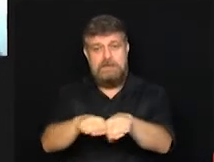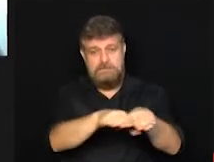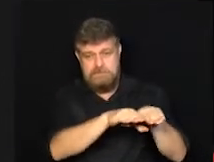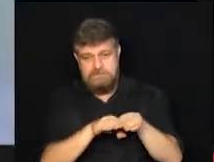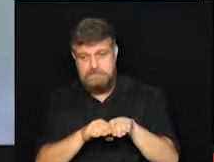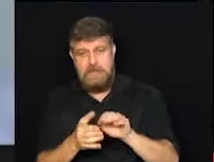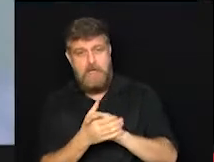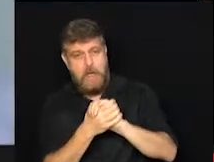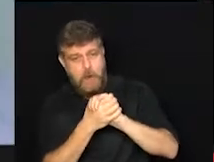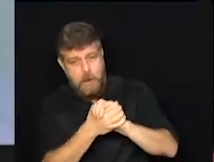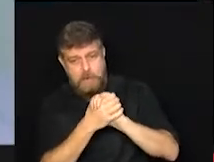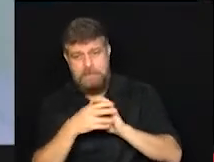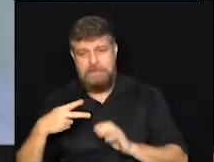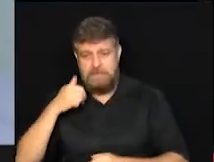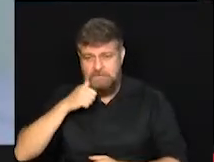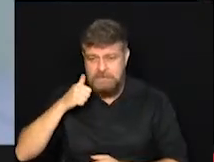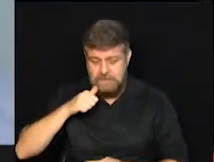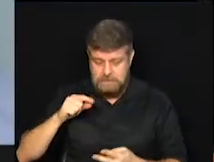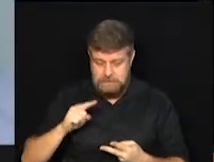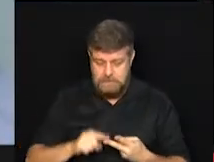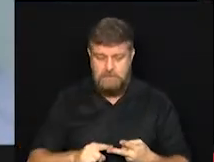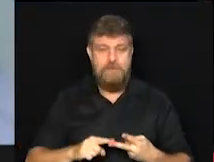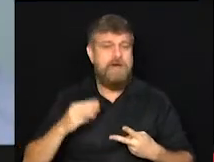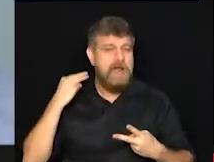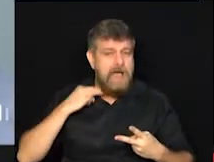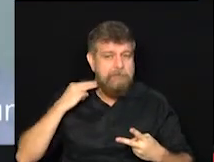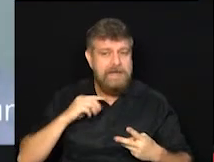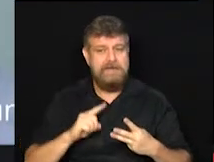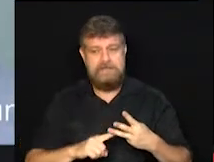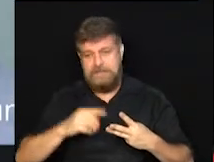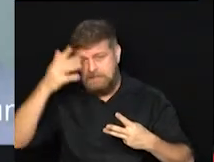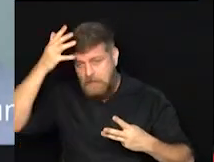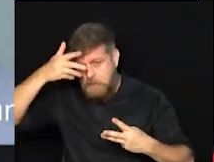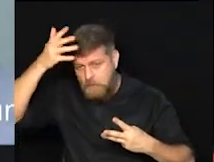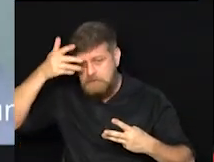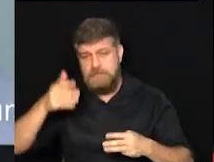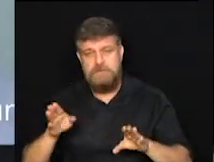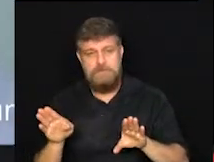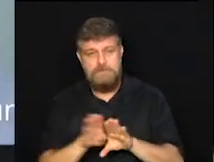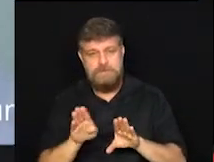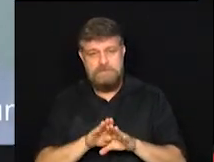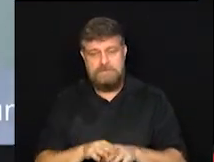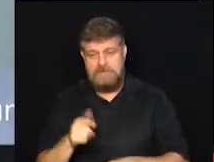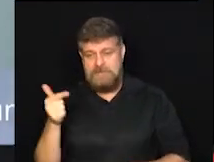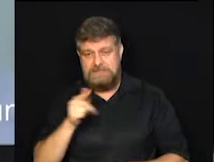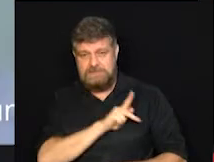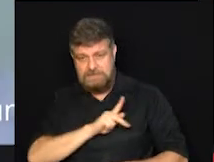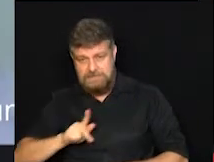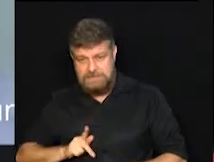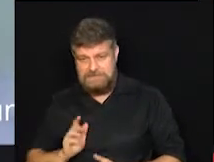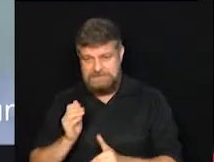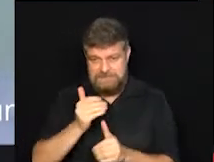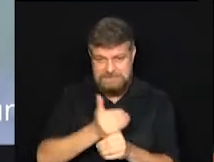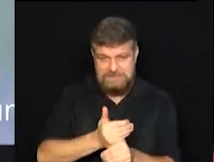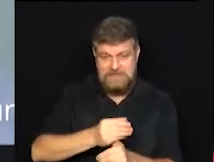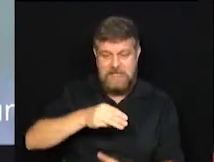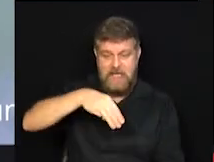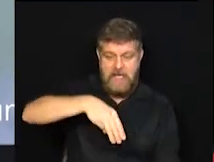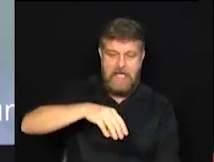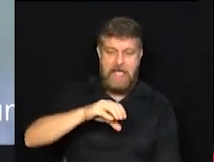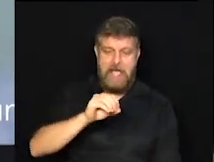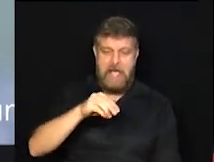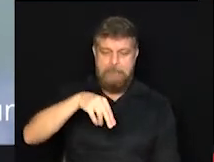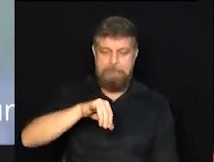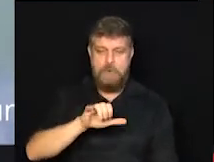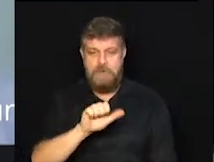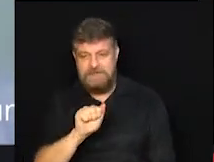a vereadora Mariana, vereador Rodrigo, a nossa vice-presidente Mônica, prazer de vê-la aqui, o